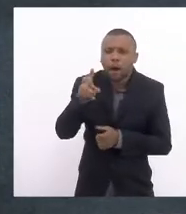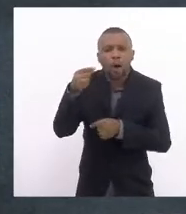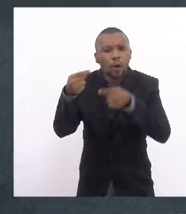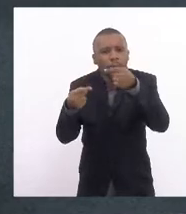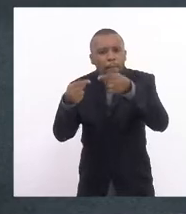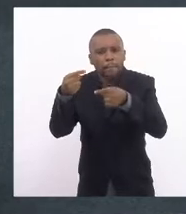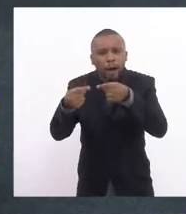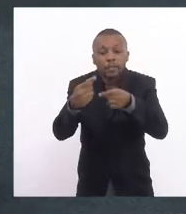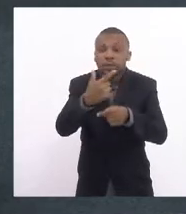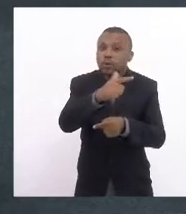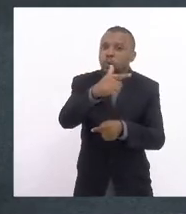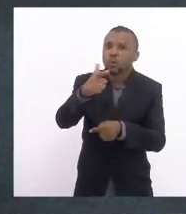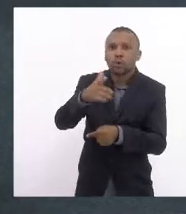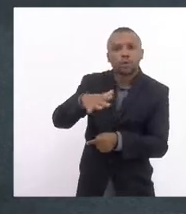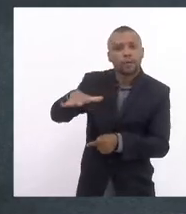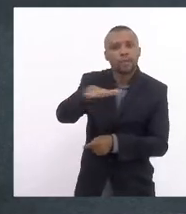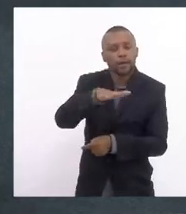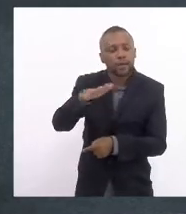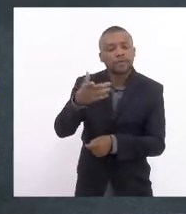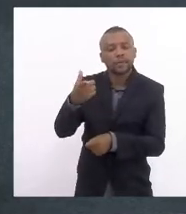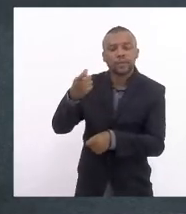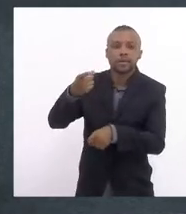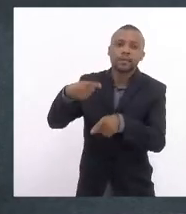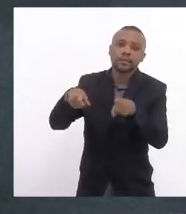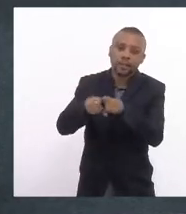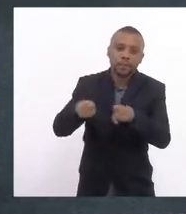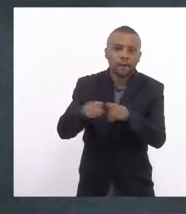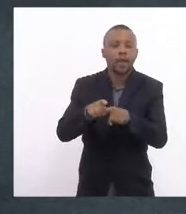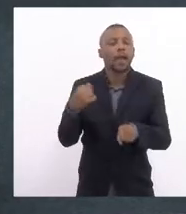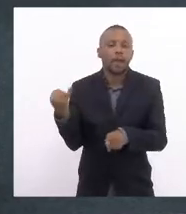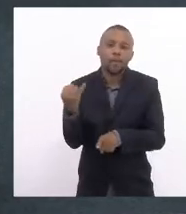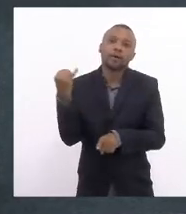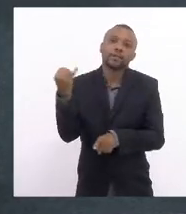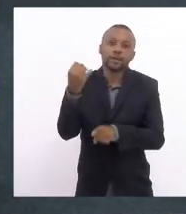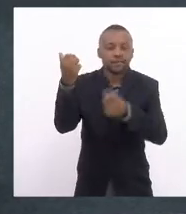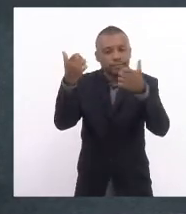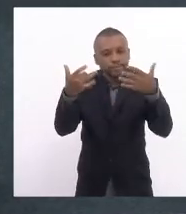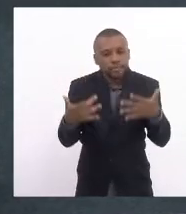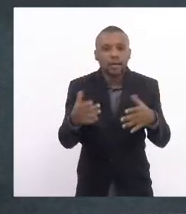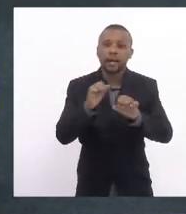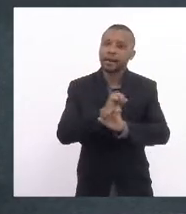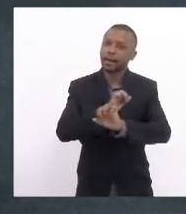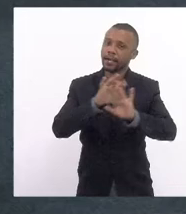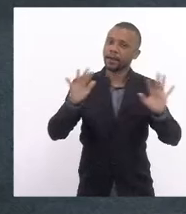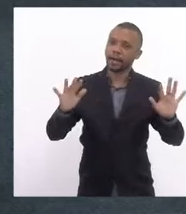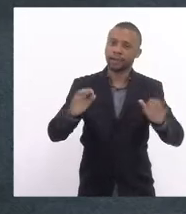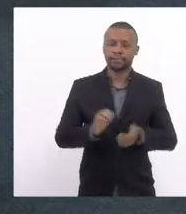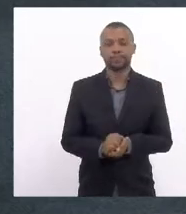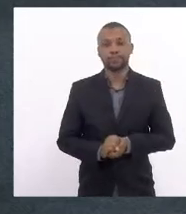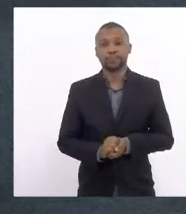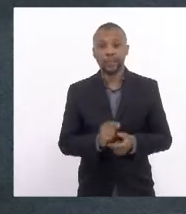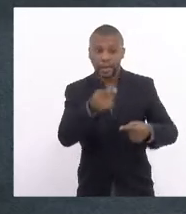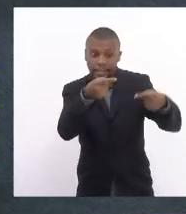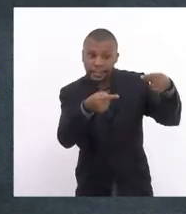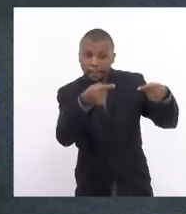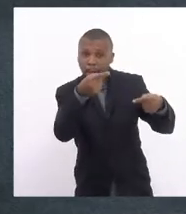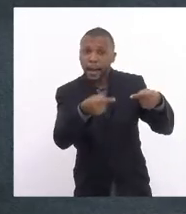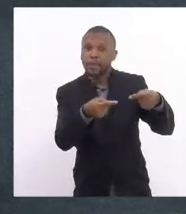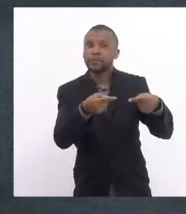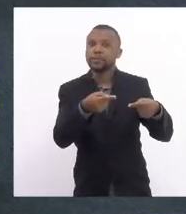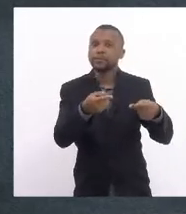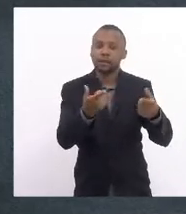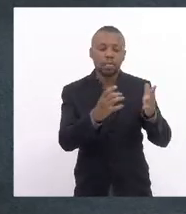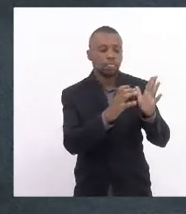de saída, é importante deixar claro isso logo, mas já sabemos disso, isso não é um debate partidário, não